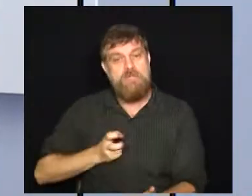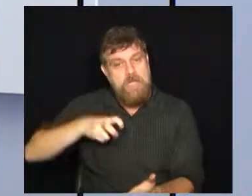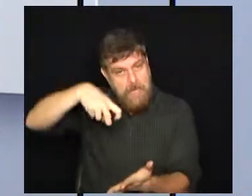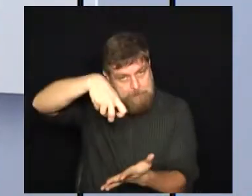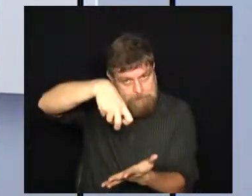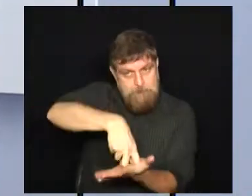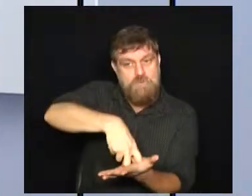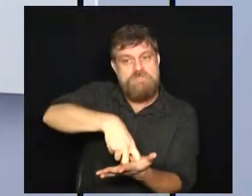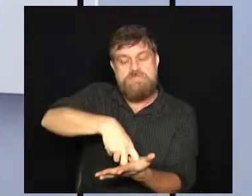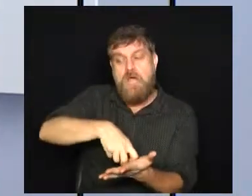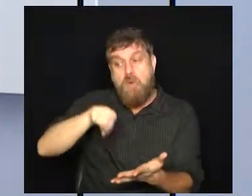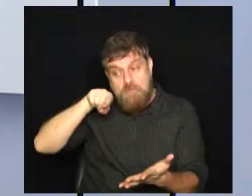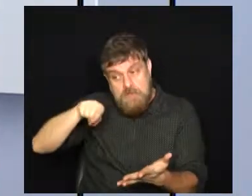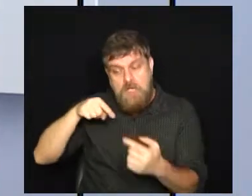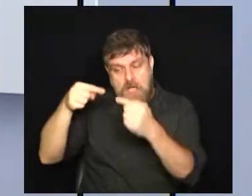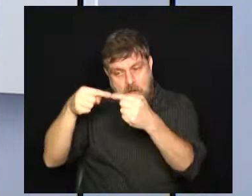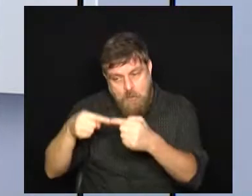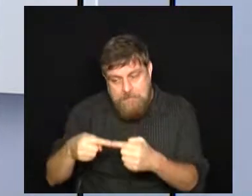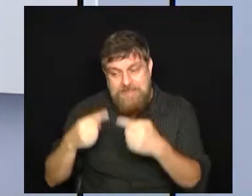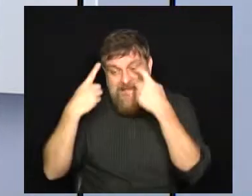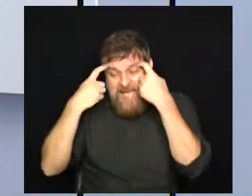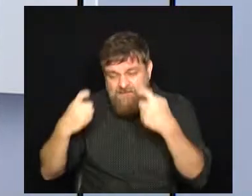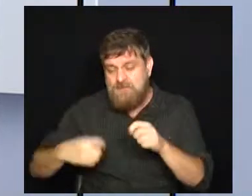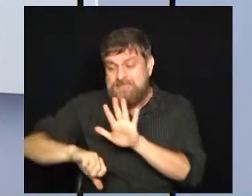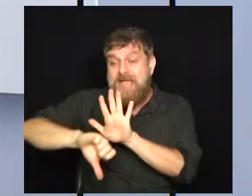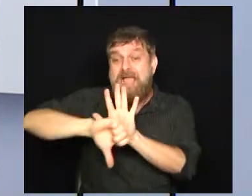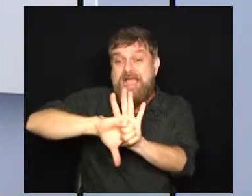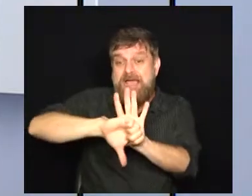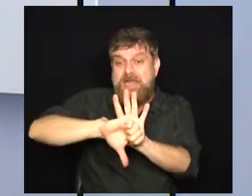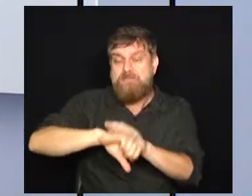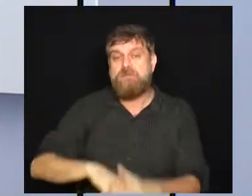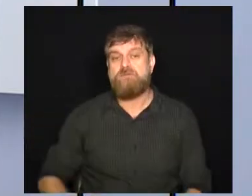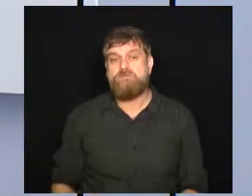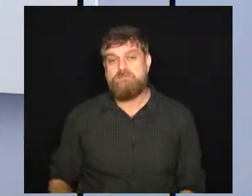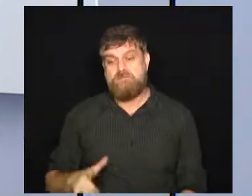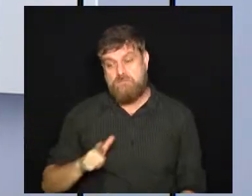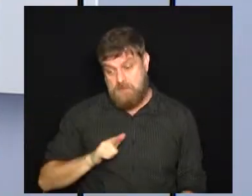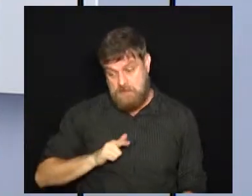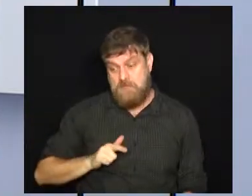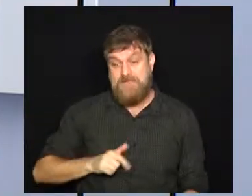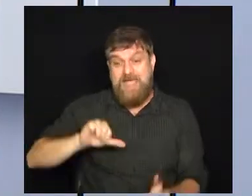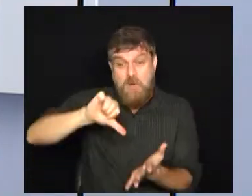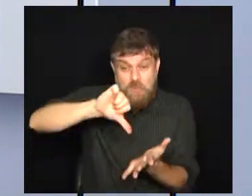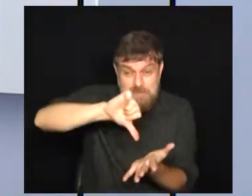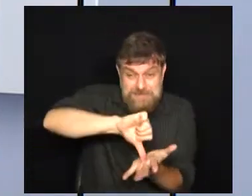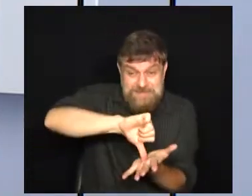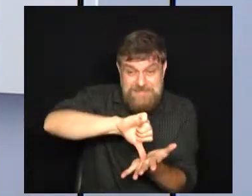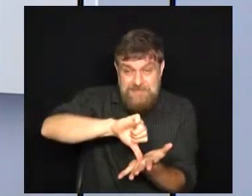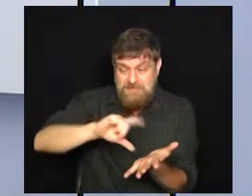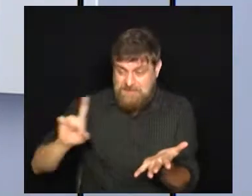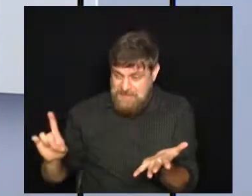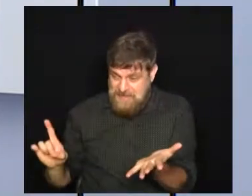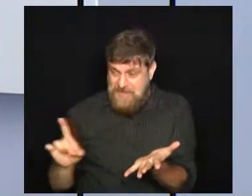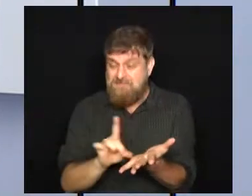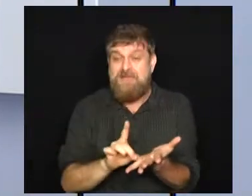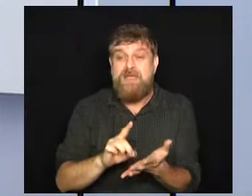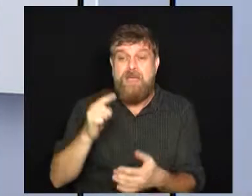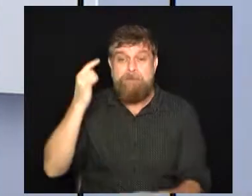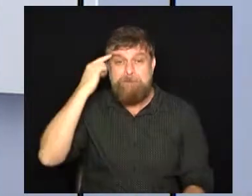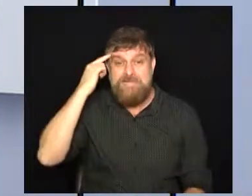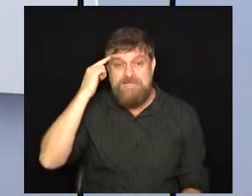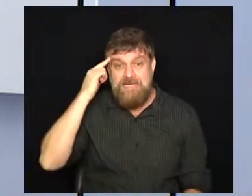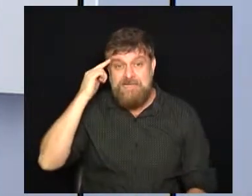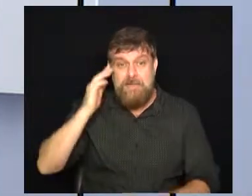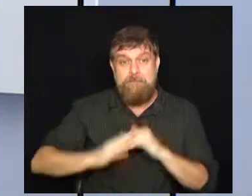de considerar a violência como um crime, você ter esses centros que vão discutir masculinidades.